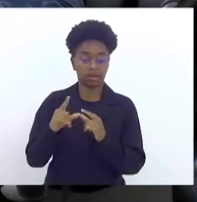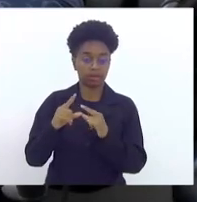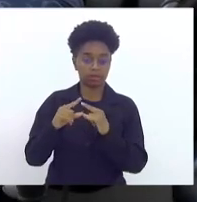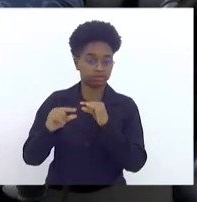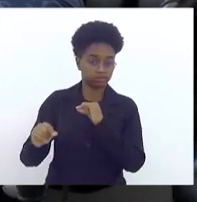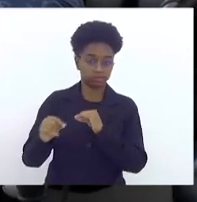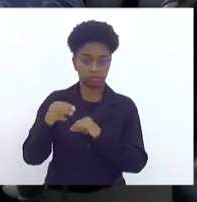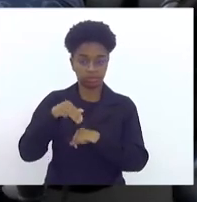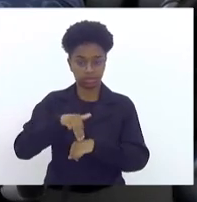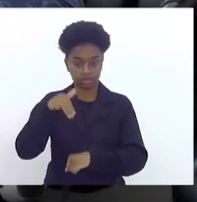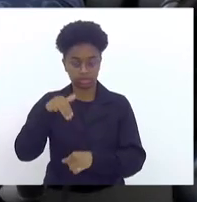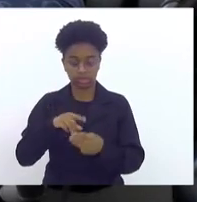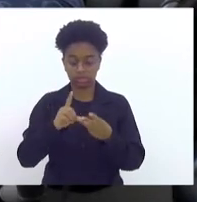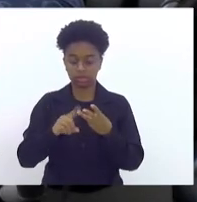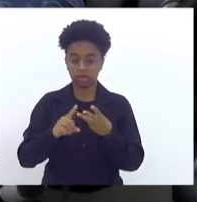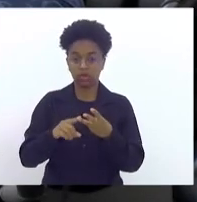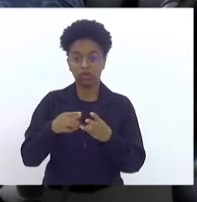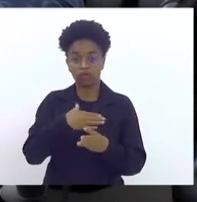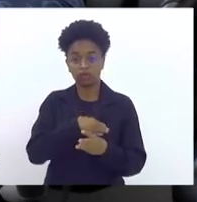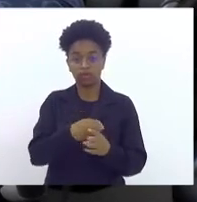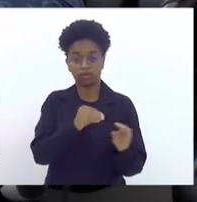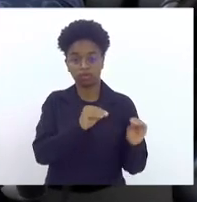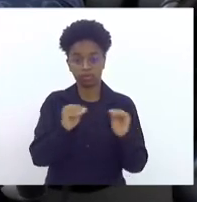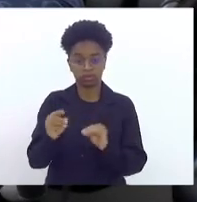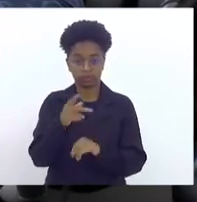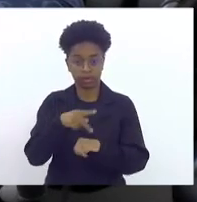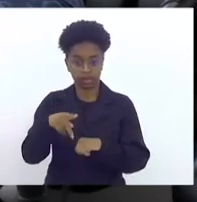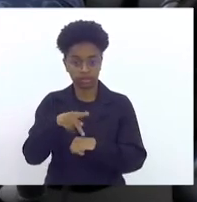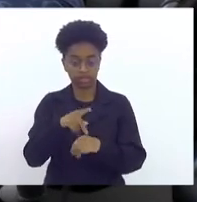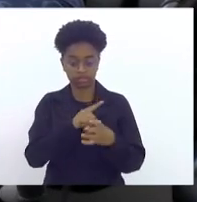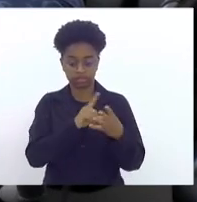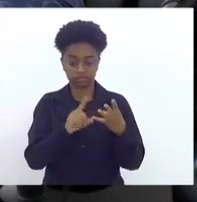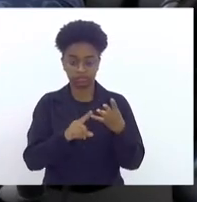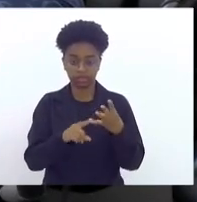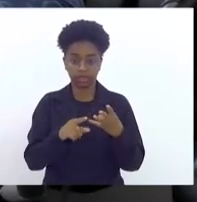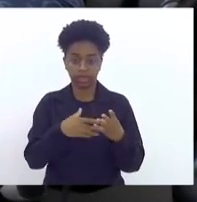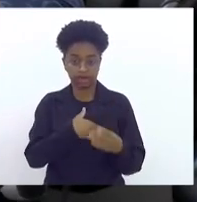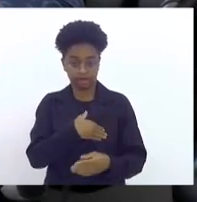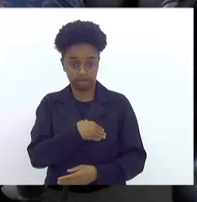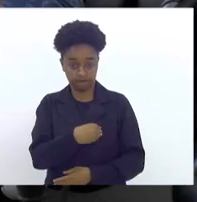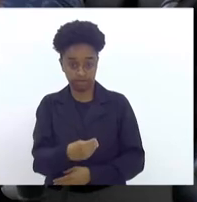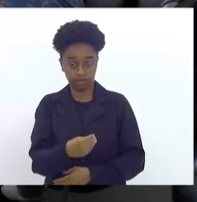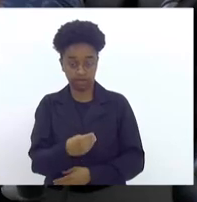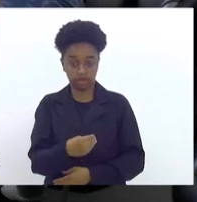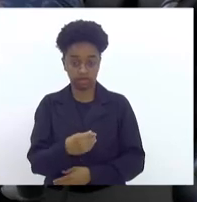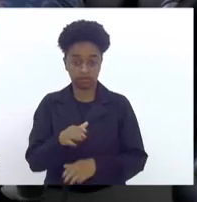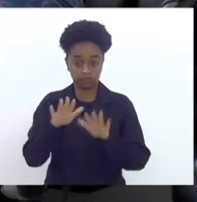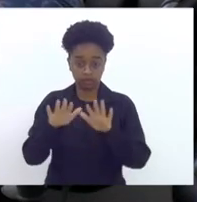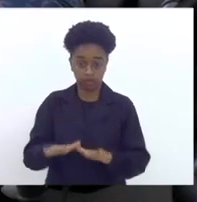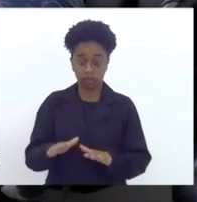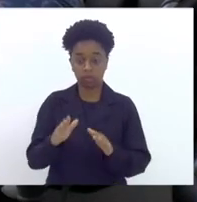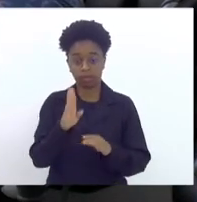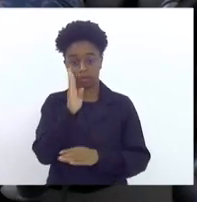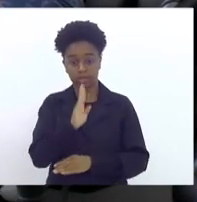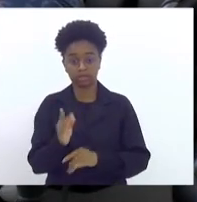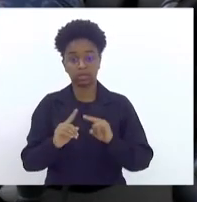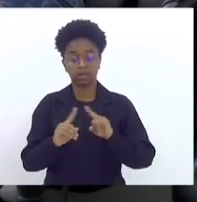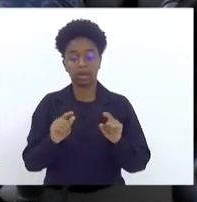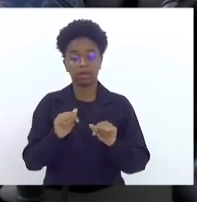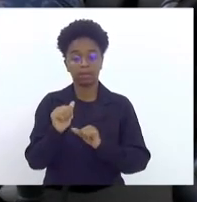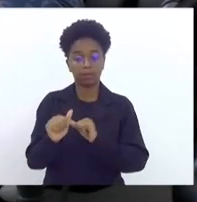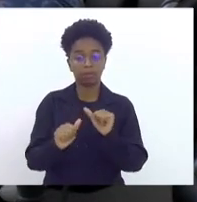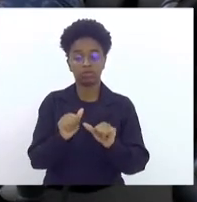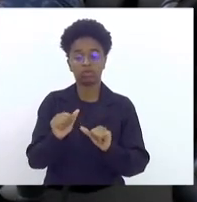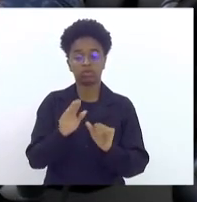três o filho se mudou do país e quatro a filha que quis ficar no país teve que se mudar da escola diversas